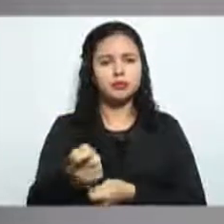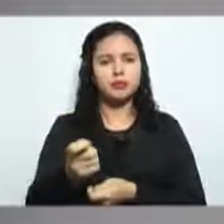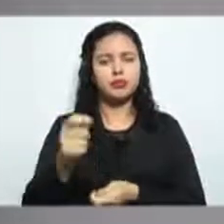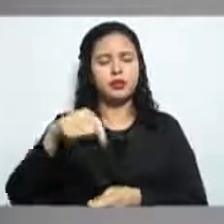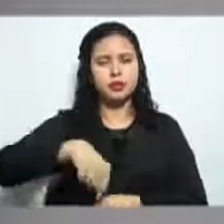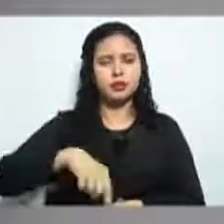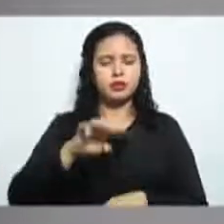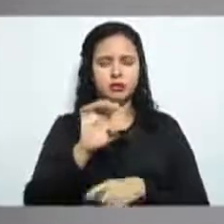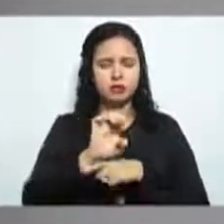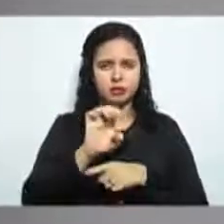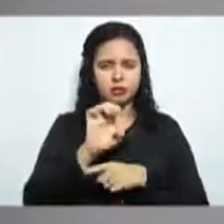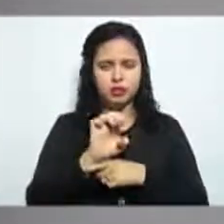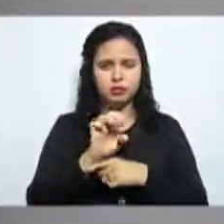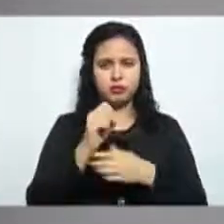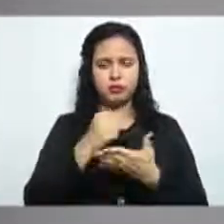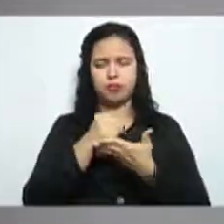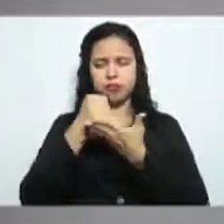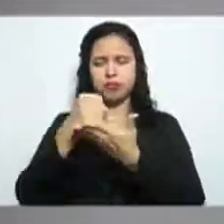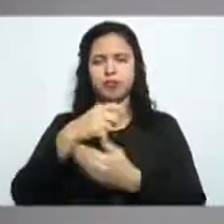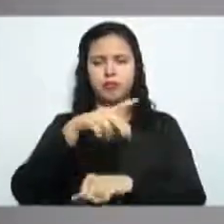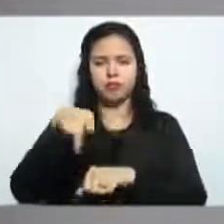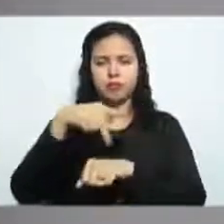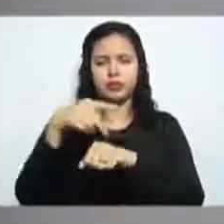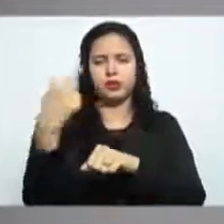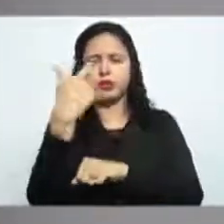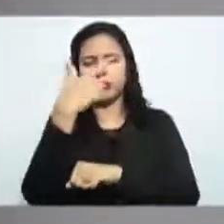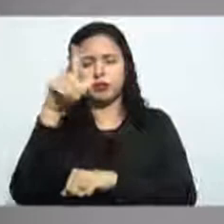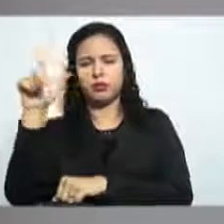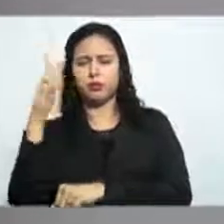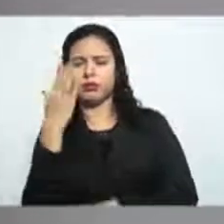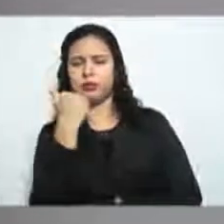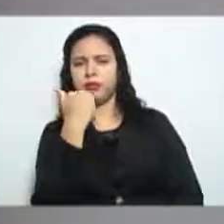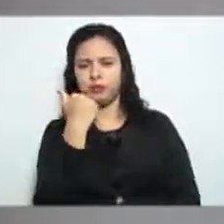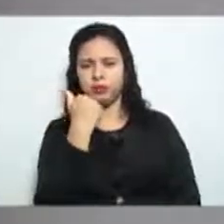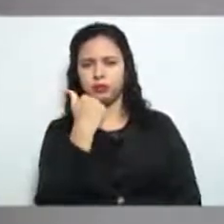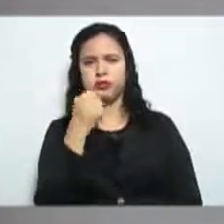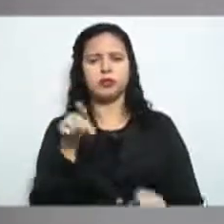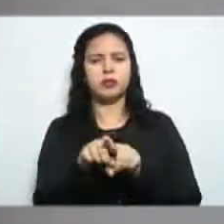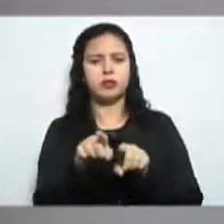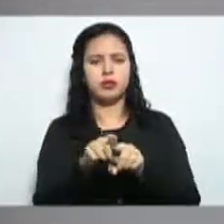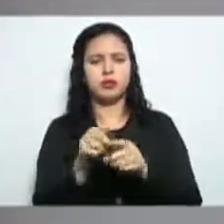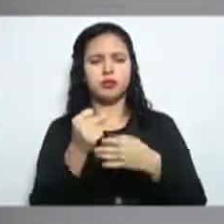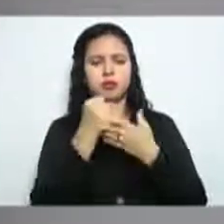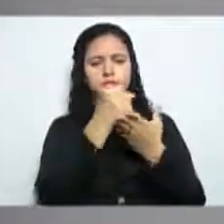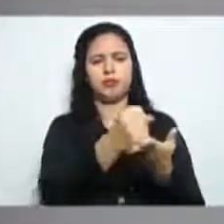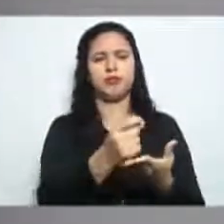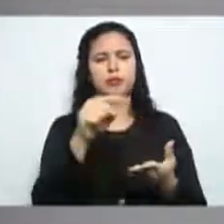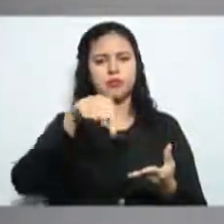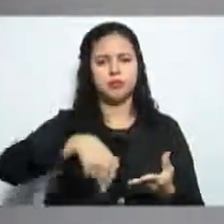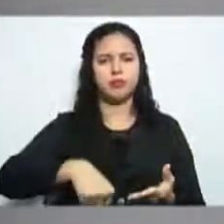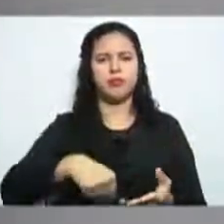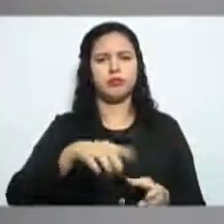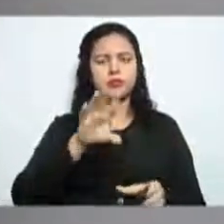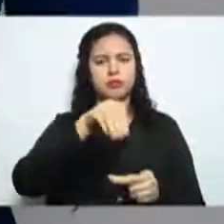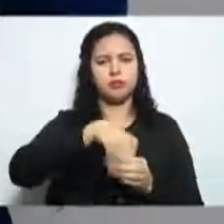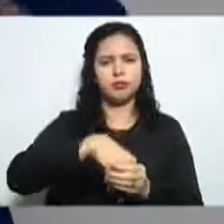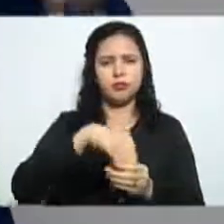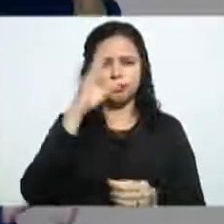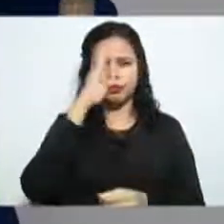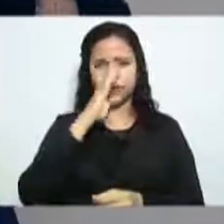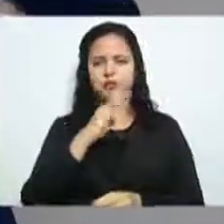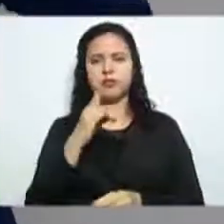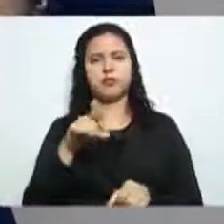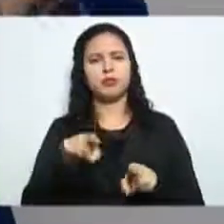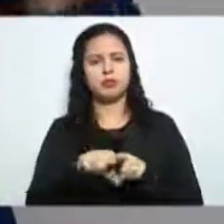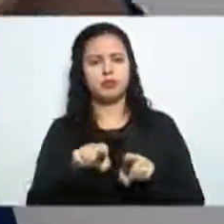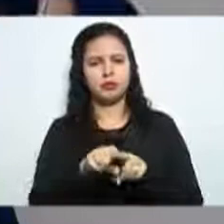estado, além de exportar alimentos, atende o mercado consumidor interno e, como consequência, gera emprego e renda.